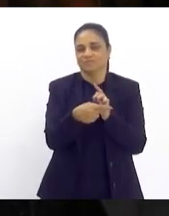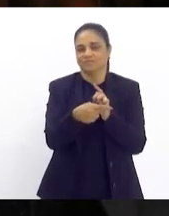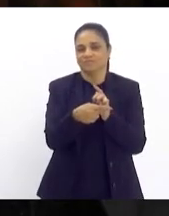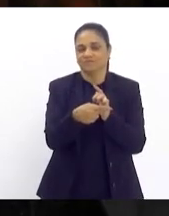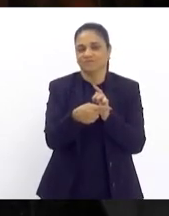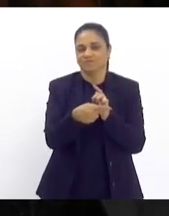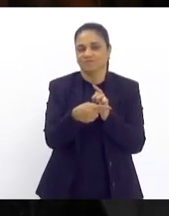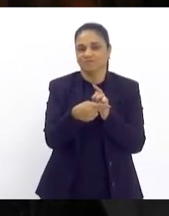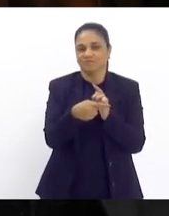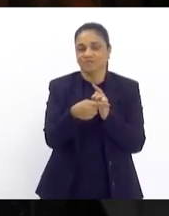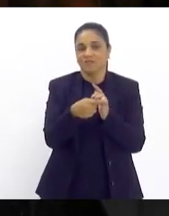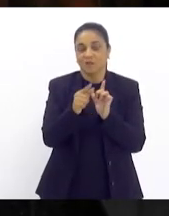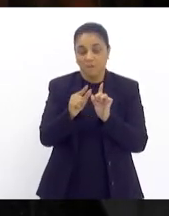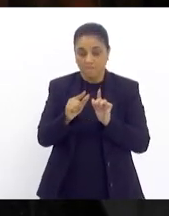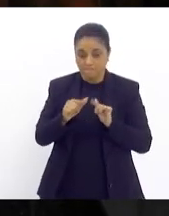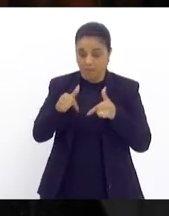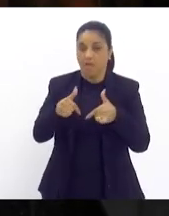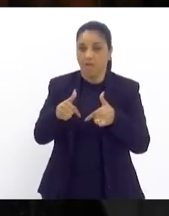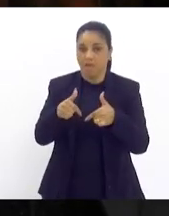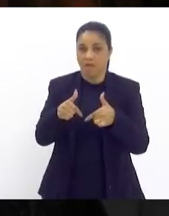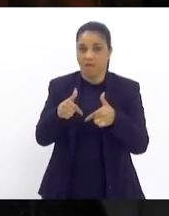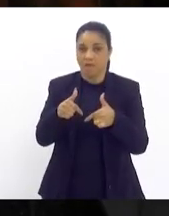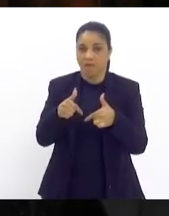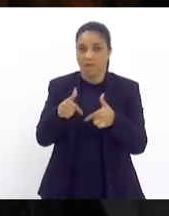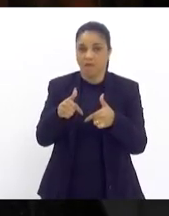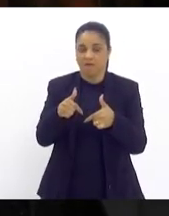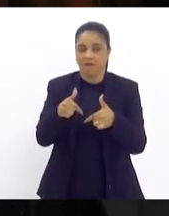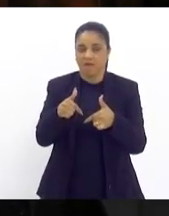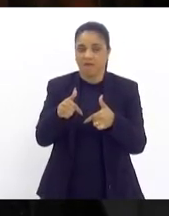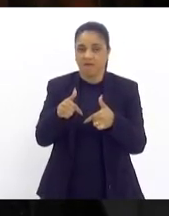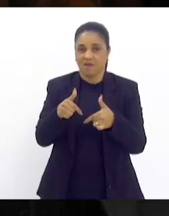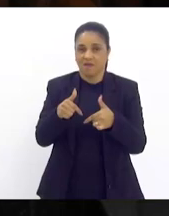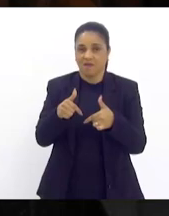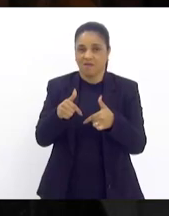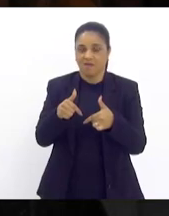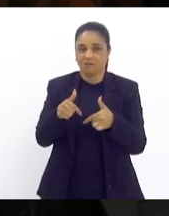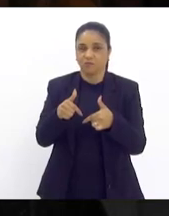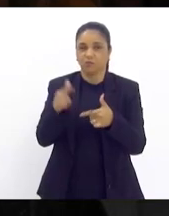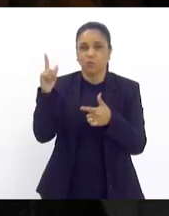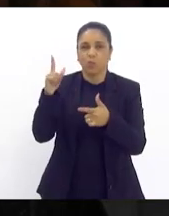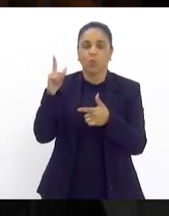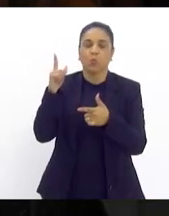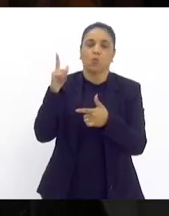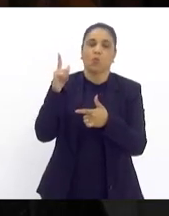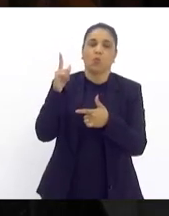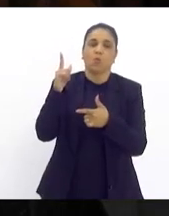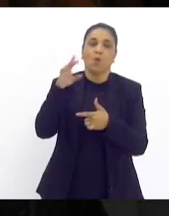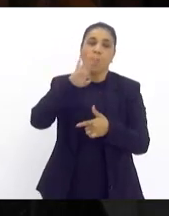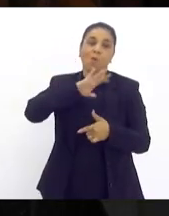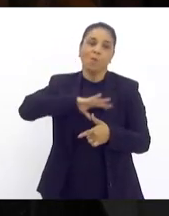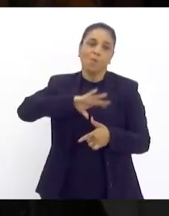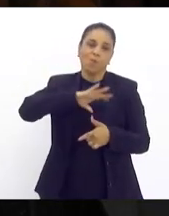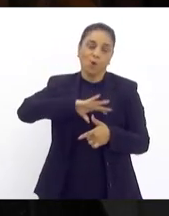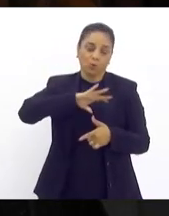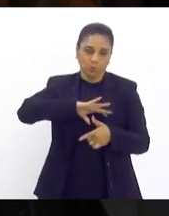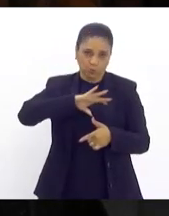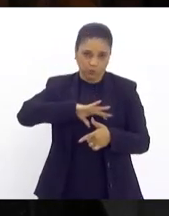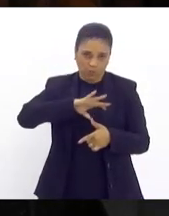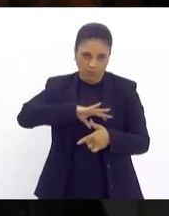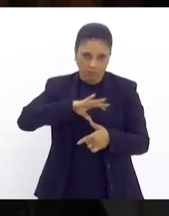a reação do império Português porque éramos Uma colônia